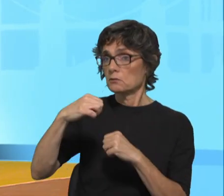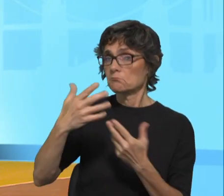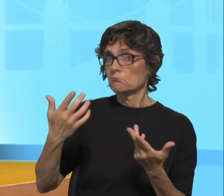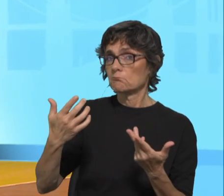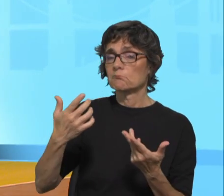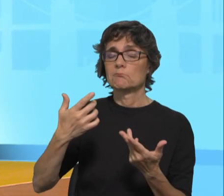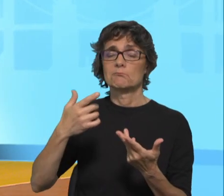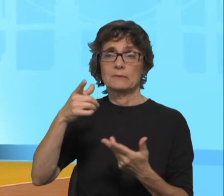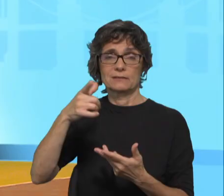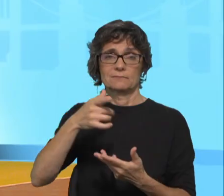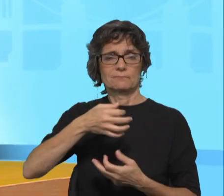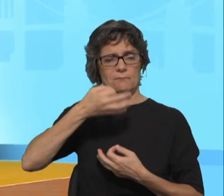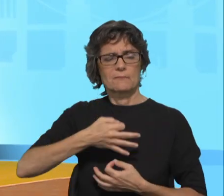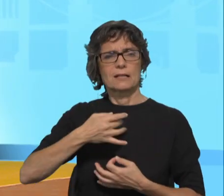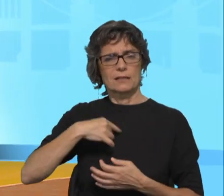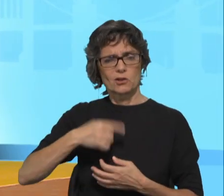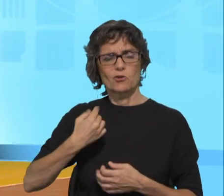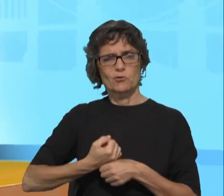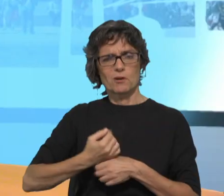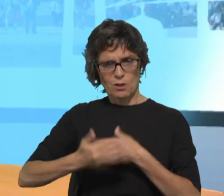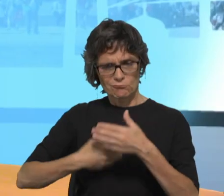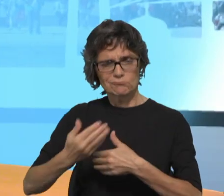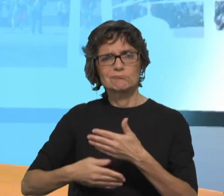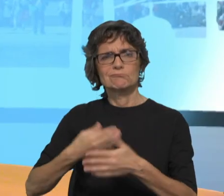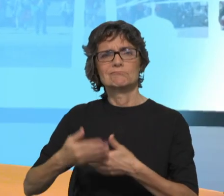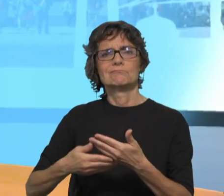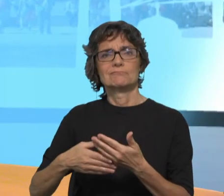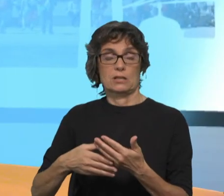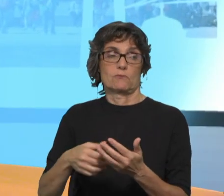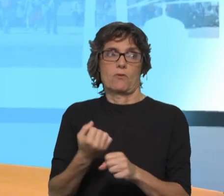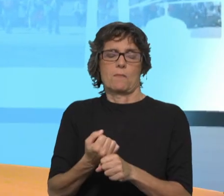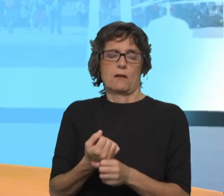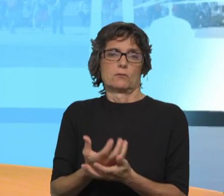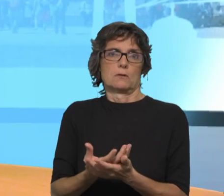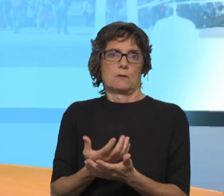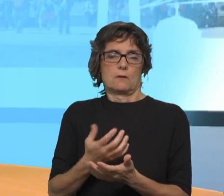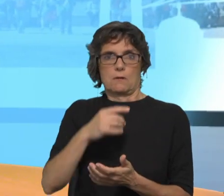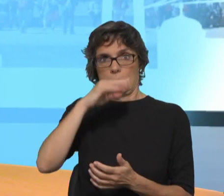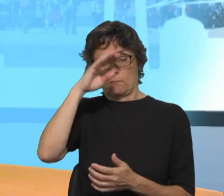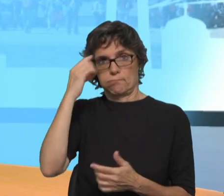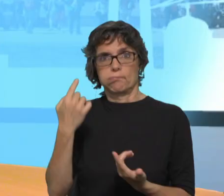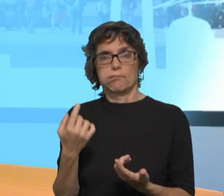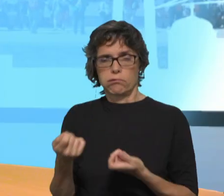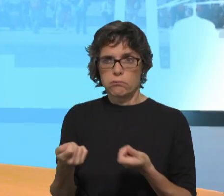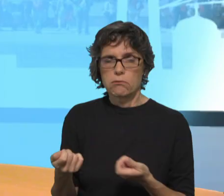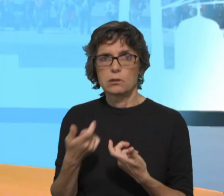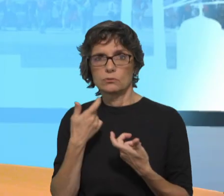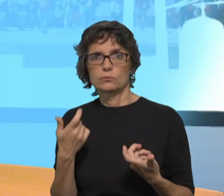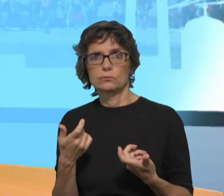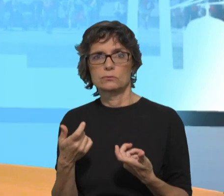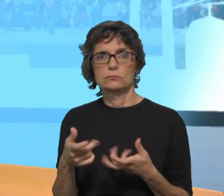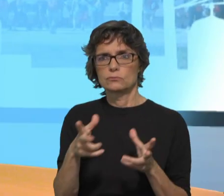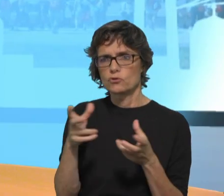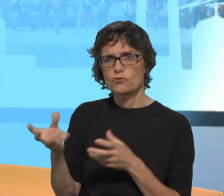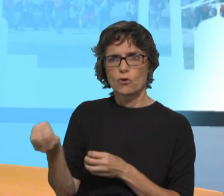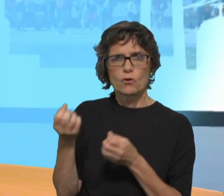garantias de avançarmos com este trabalho, que é imenso, e deste trabalho, acima de tudo, de escuta,